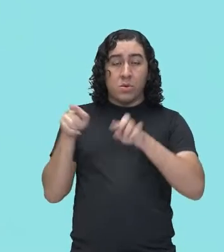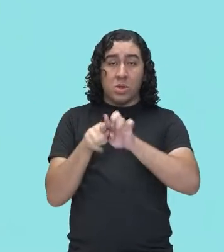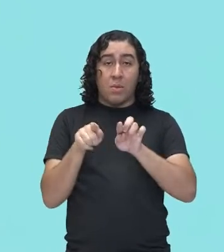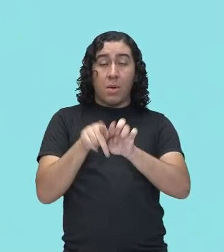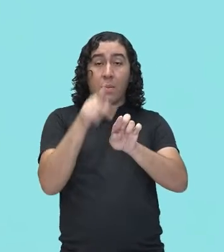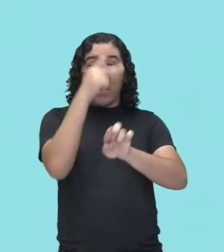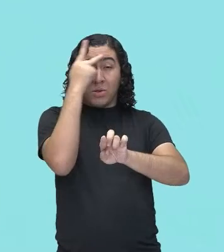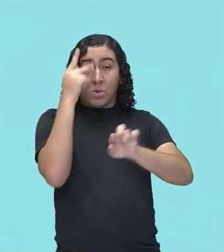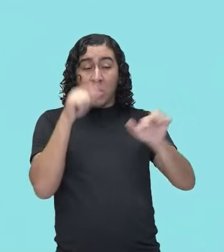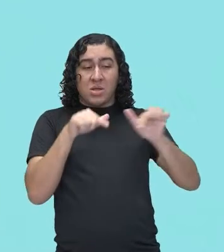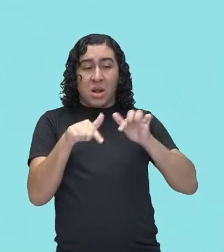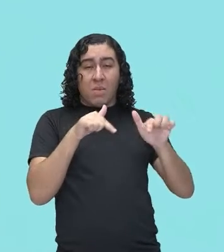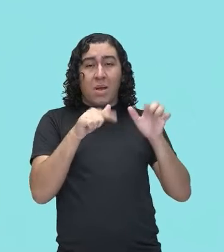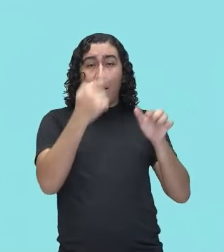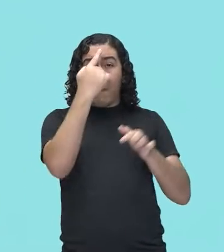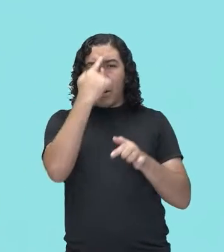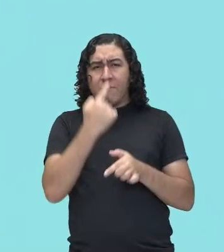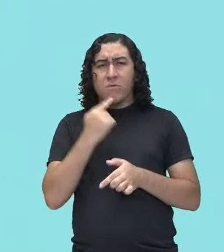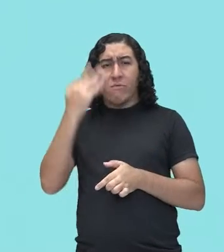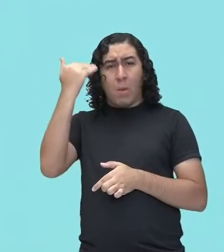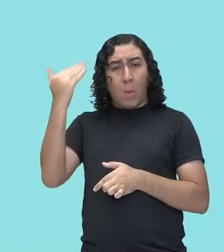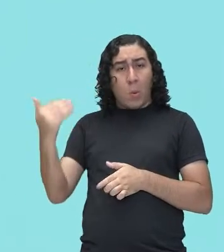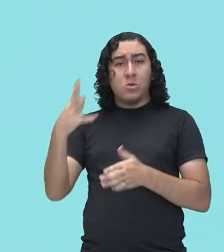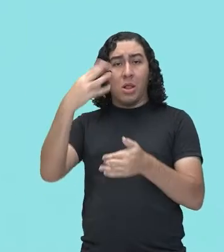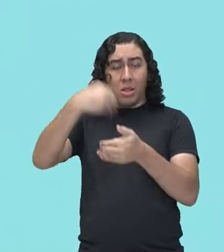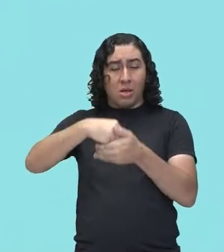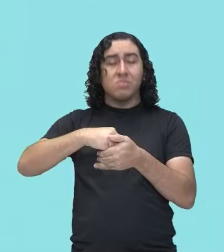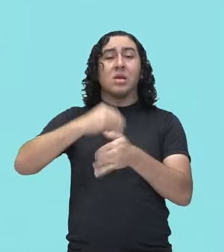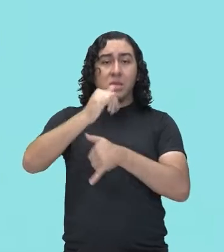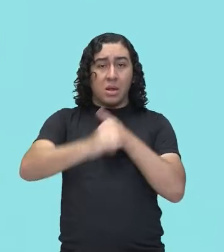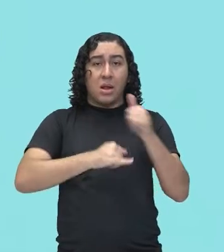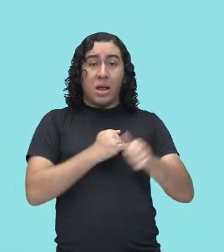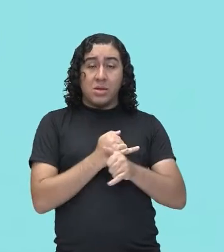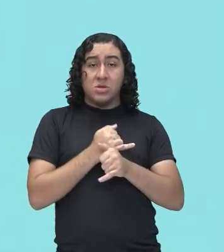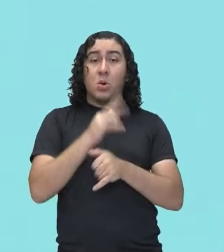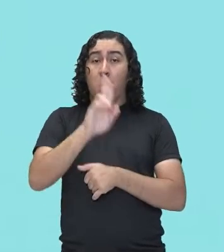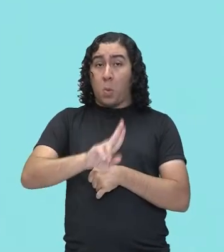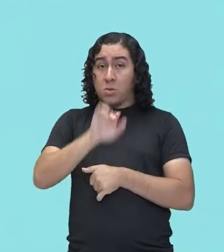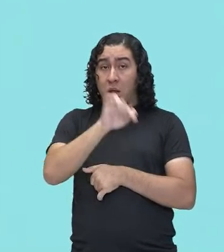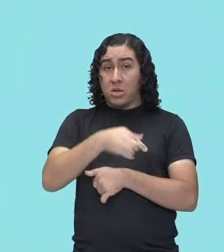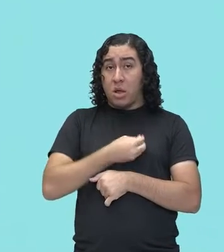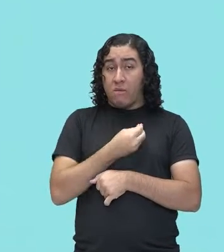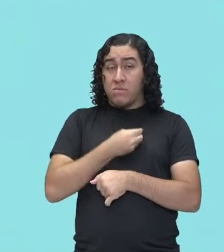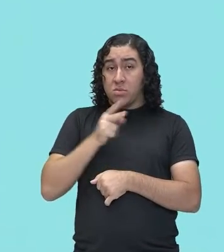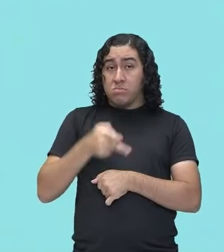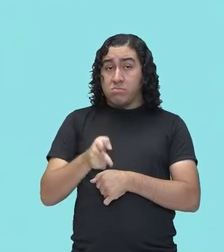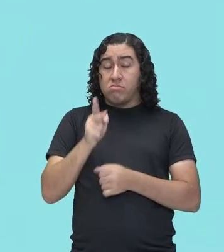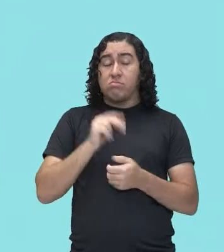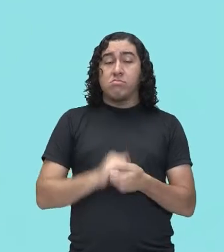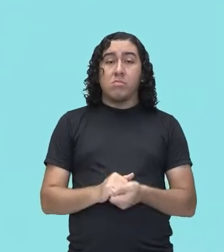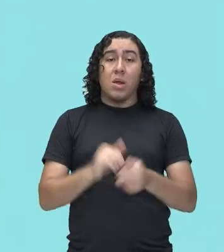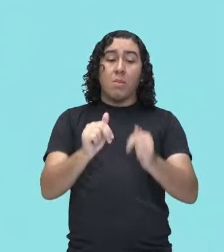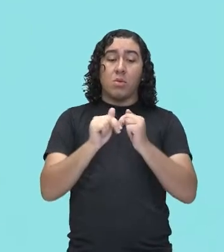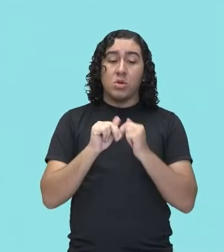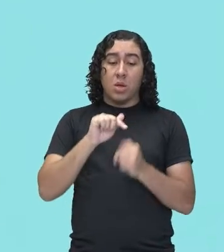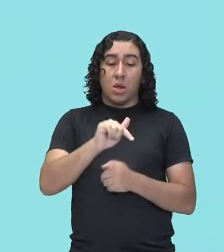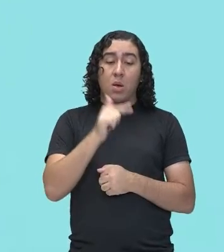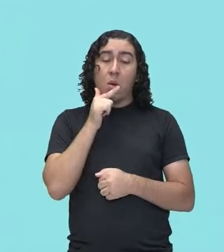influencers, eles dependem desse meio. Então, para que eles consigam